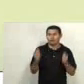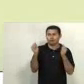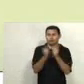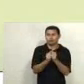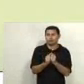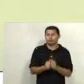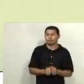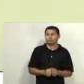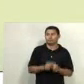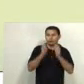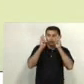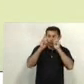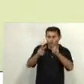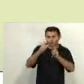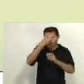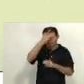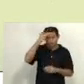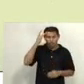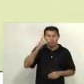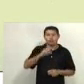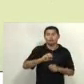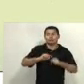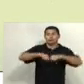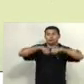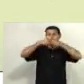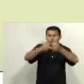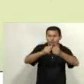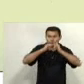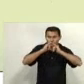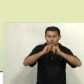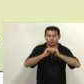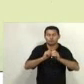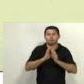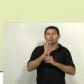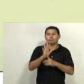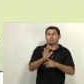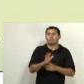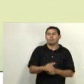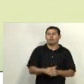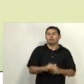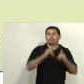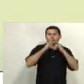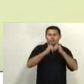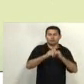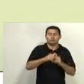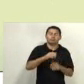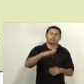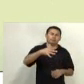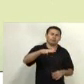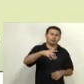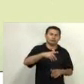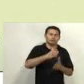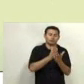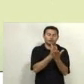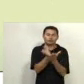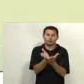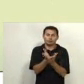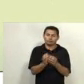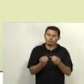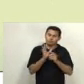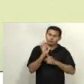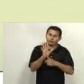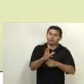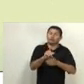juntos, Olha só pessoal, então foi dado os dados do enunciado. Esses dados de média e desvio padrão foram dados